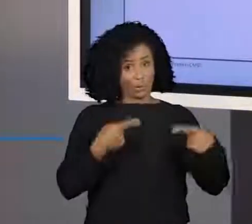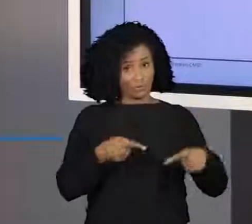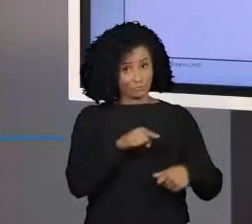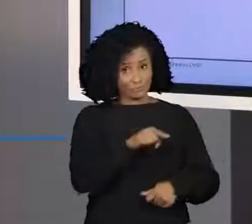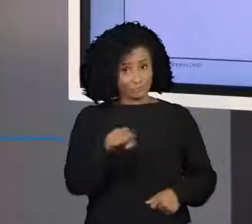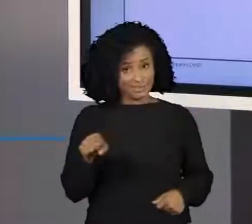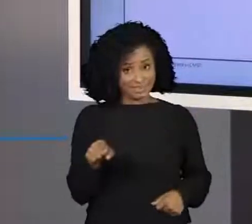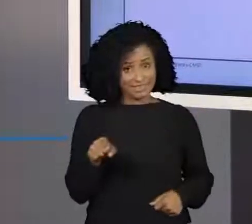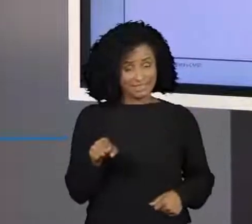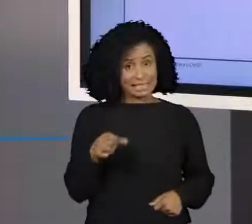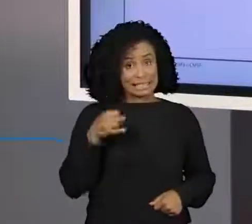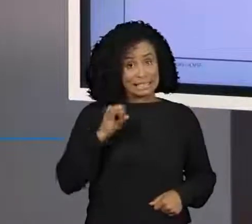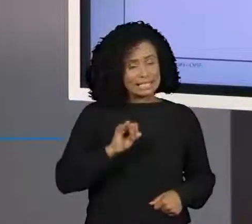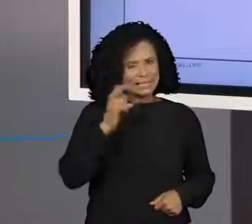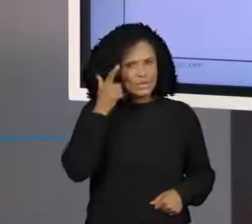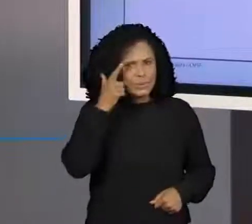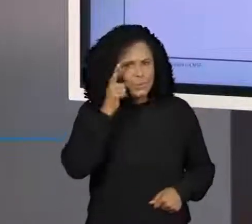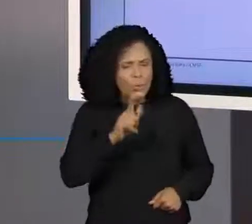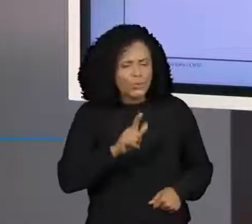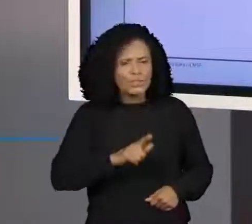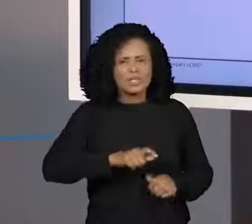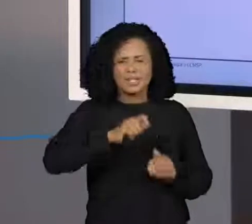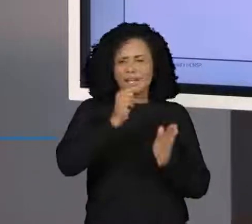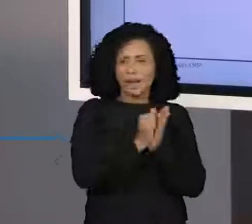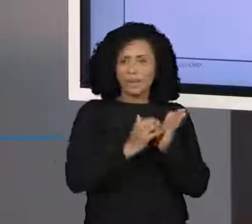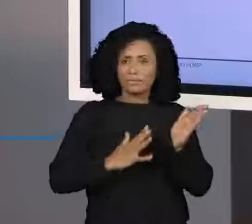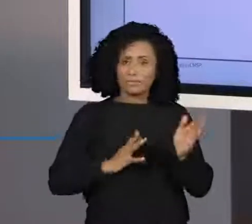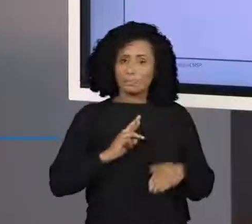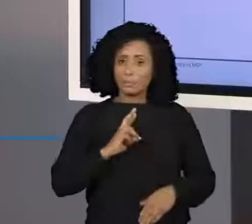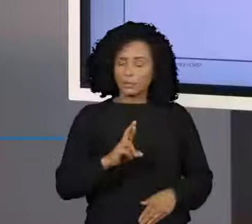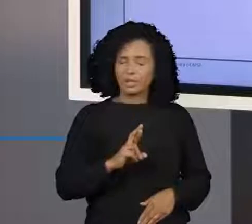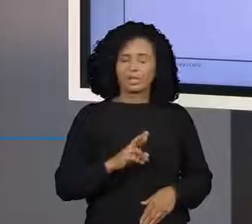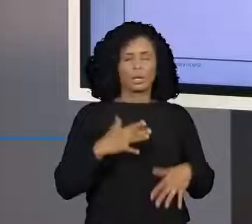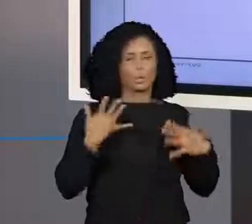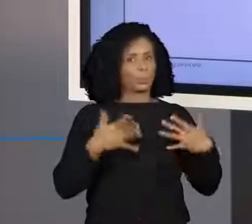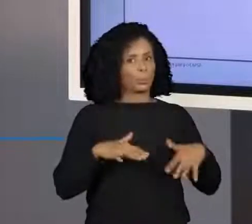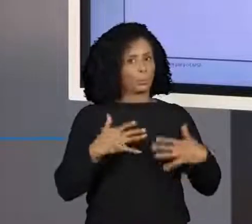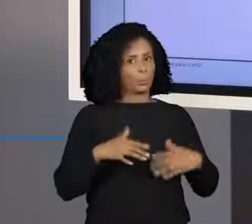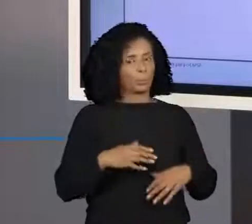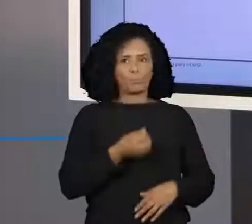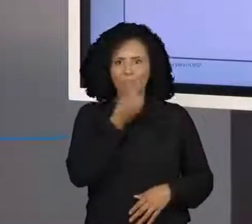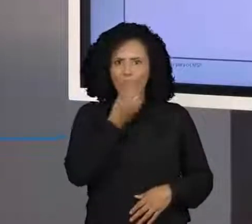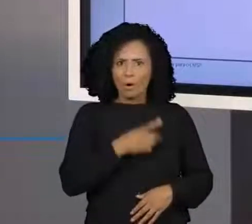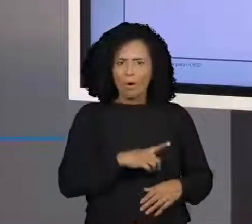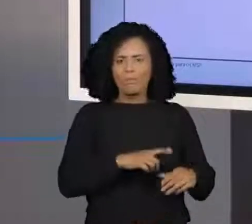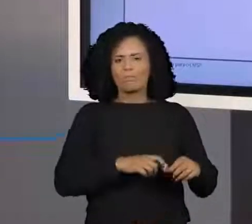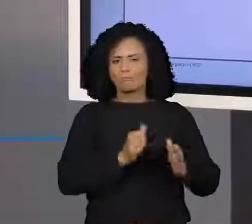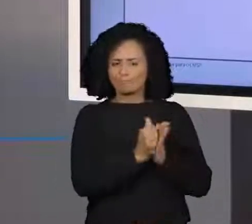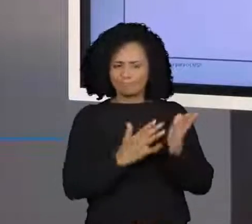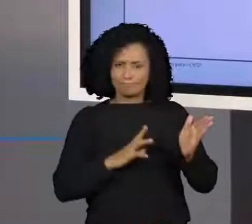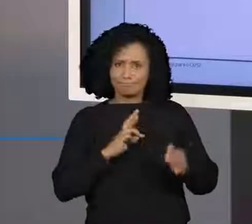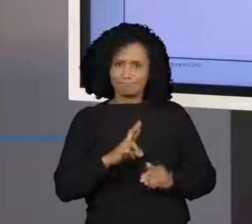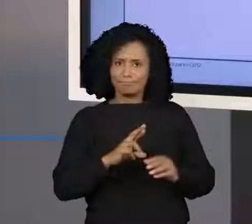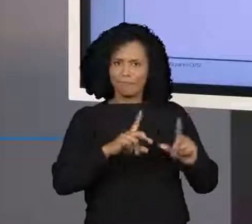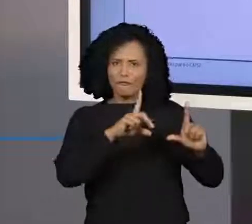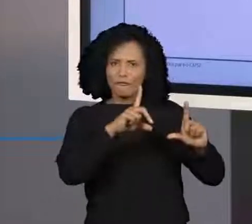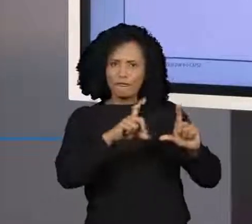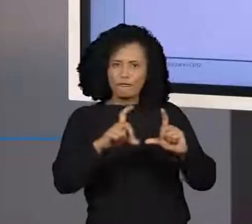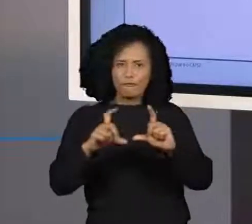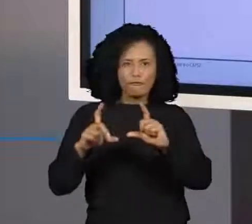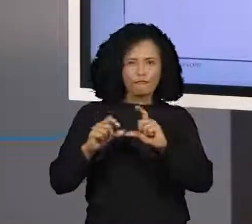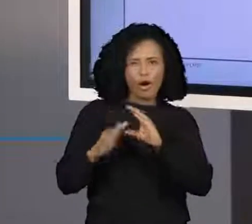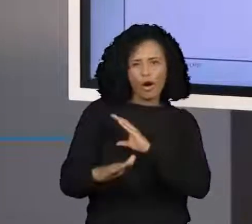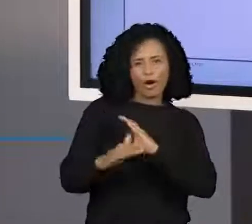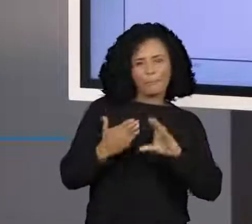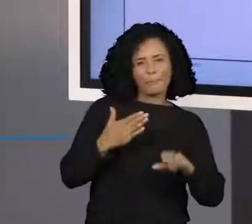você completar esse desafio, que eu tenho certeza que vai fazer, procura o professor aí nas redes sociais, marca o professor que eu vou amar descobrir como